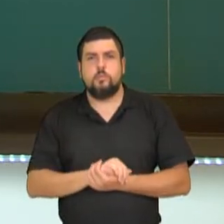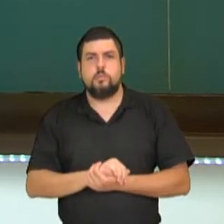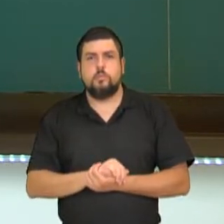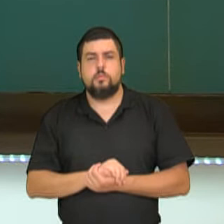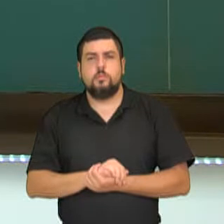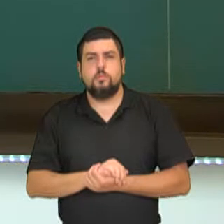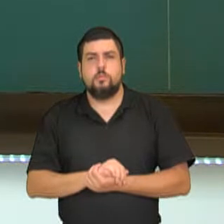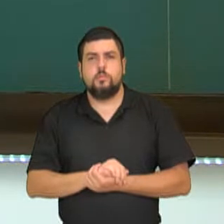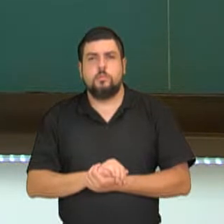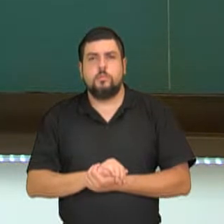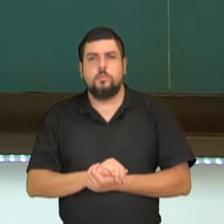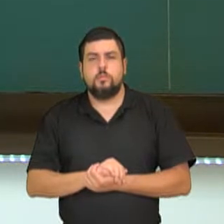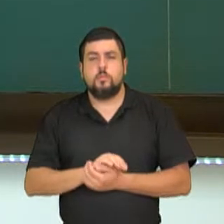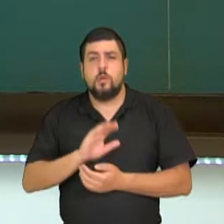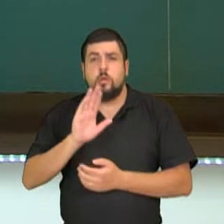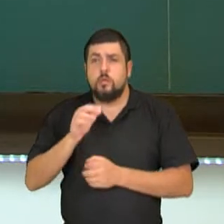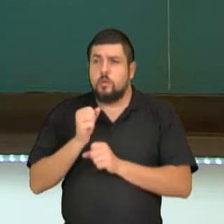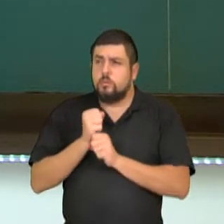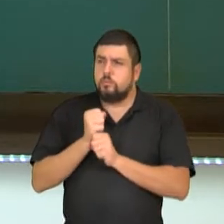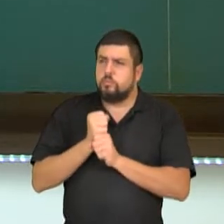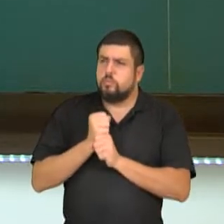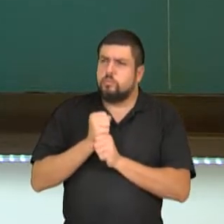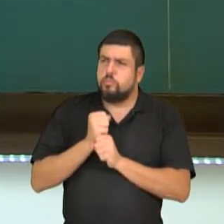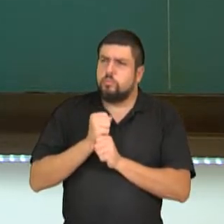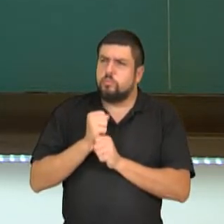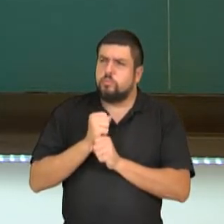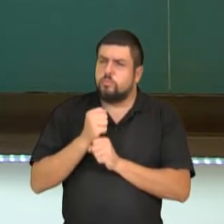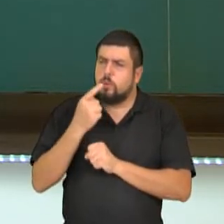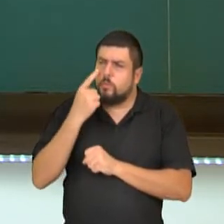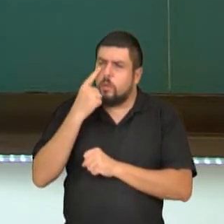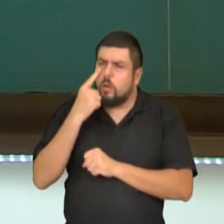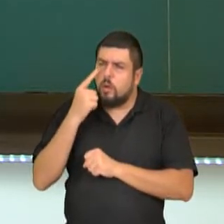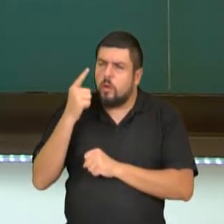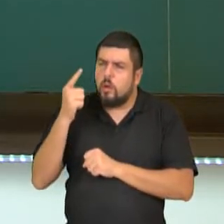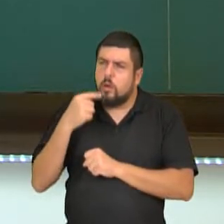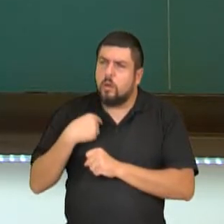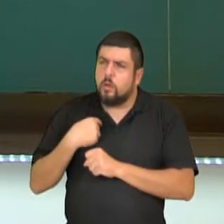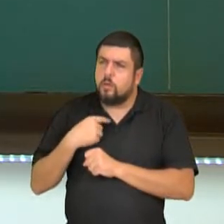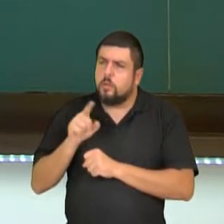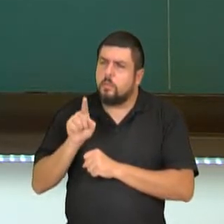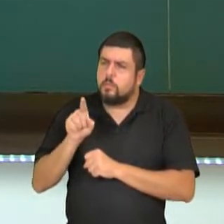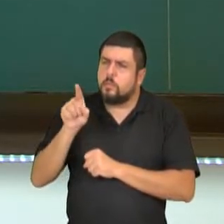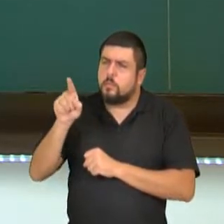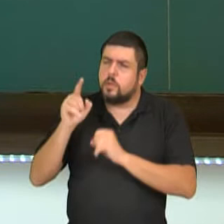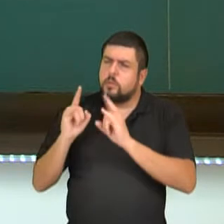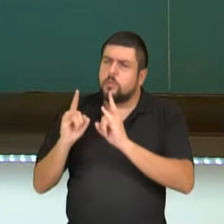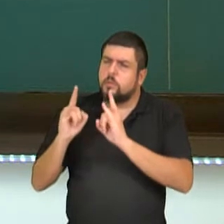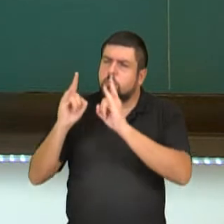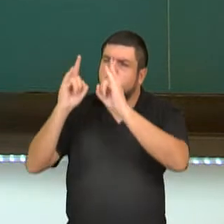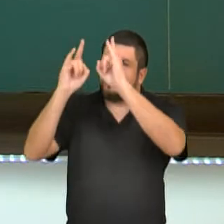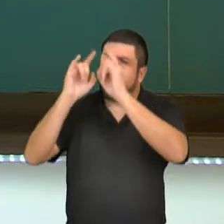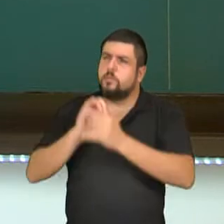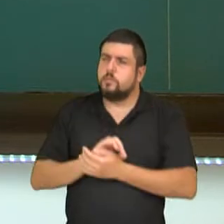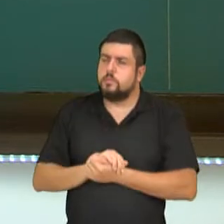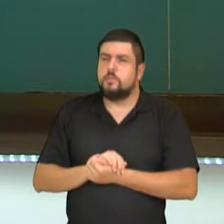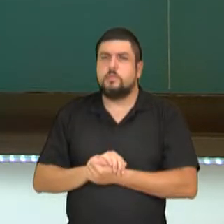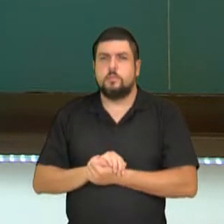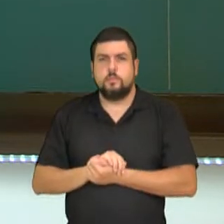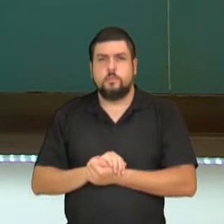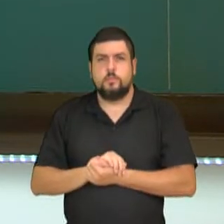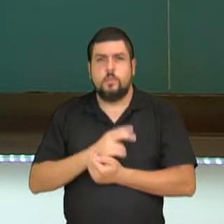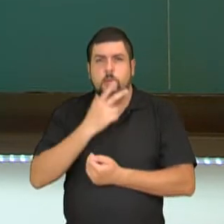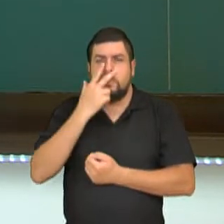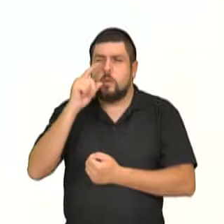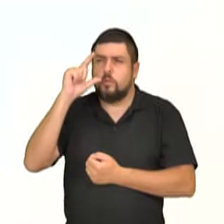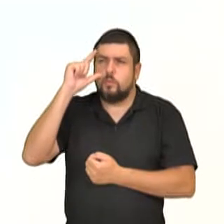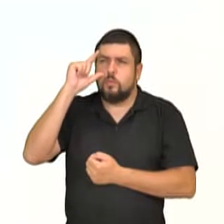Então, faz anos que eu não passo por aquele edifício. E temos aqui, mais uma vez, né, esse desenho